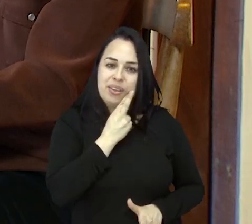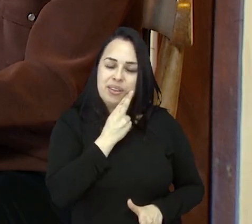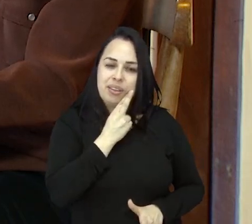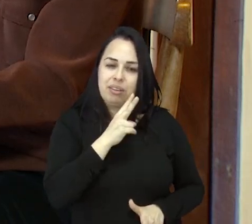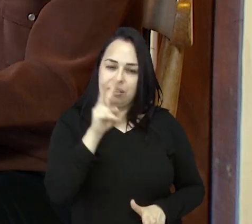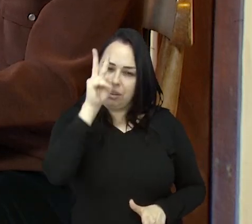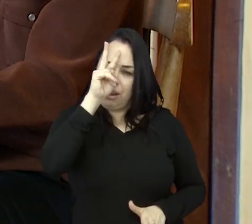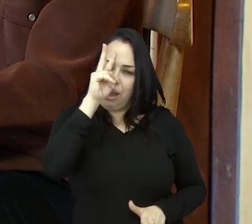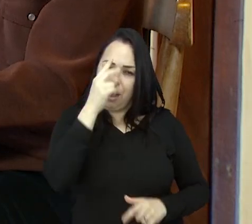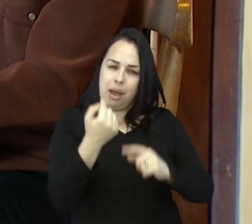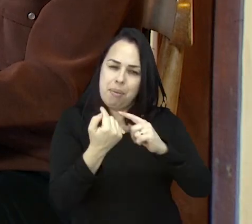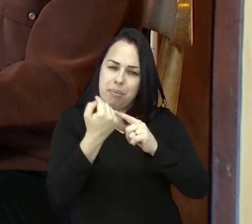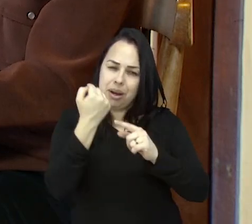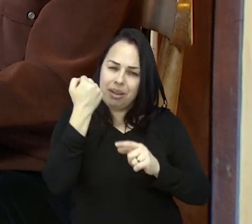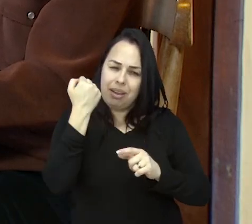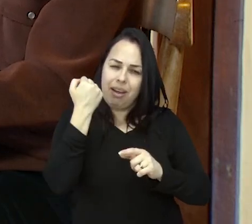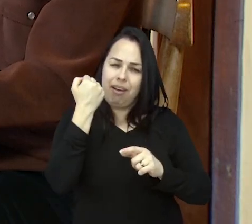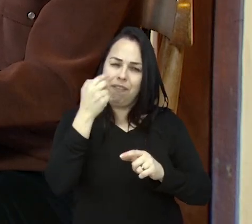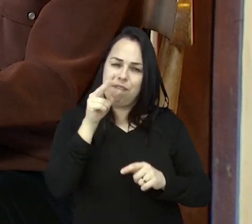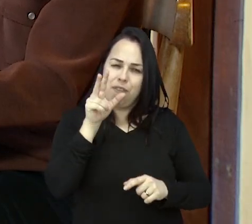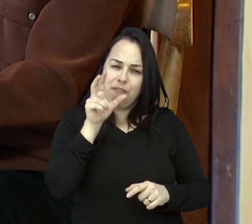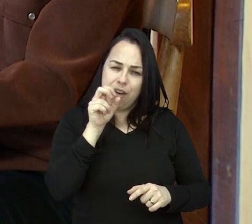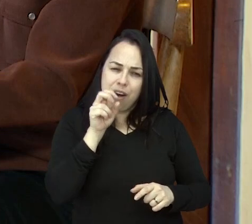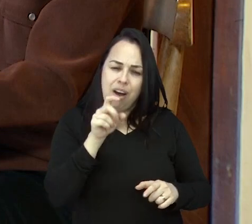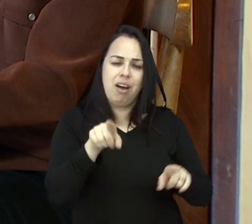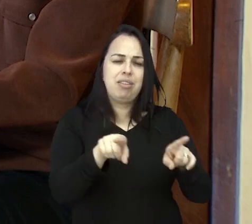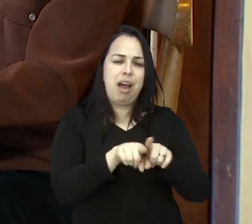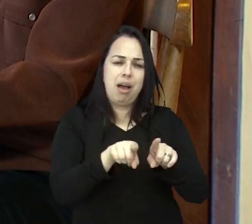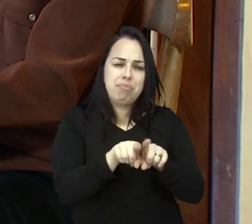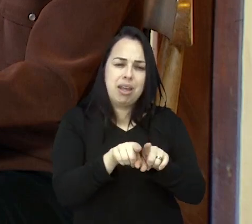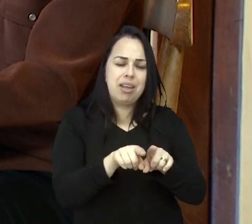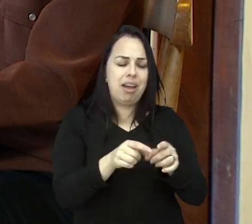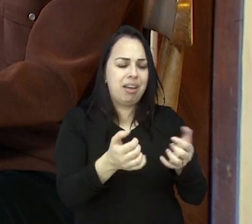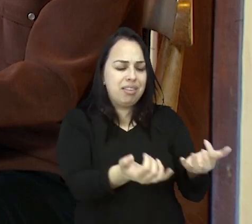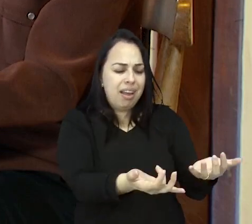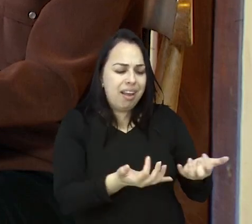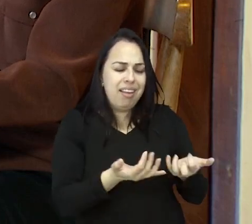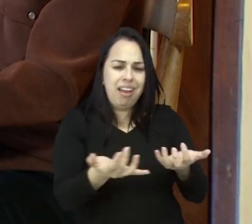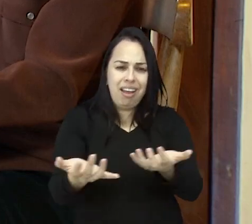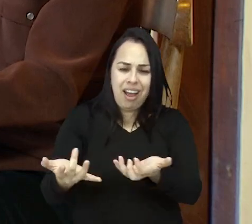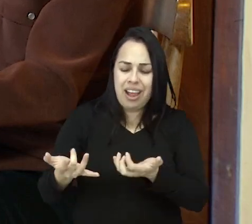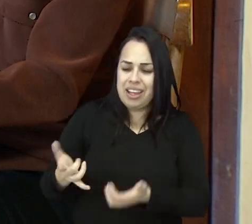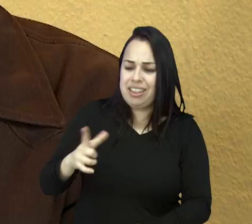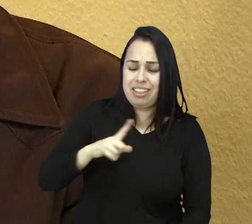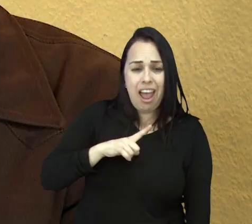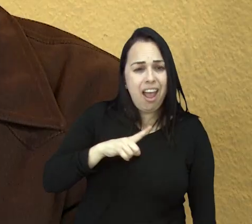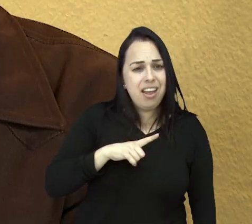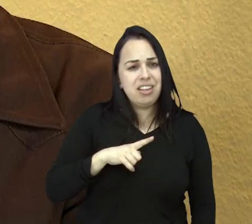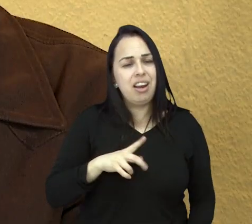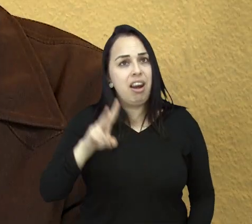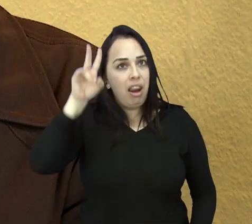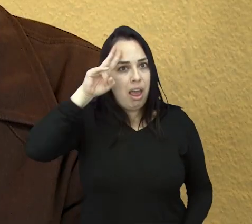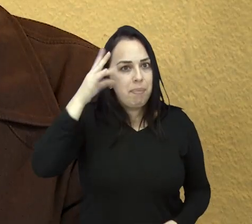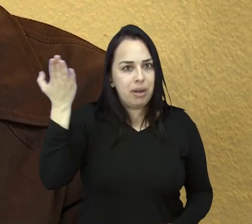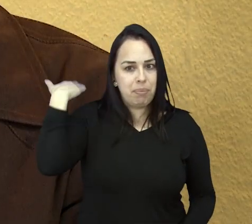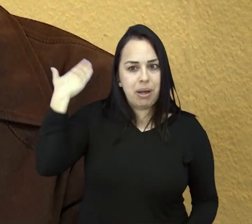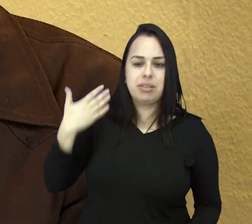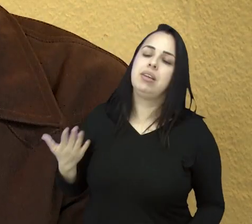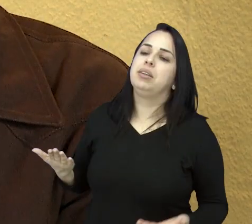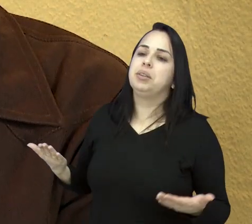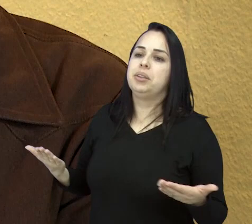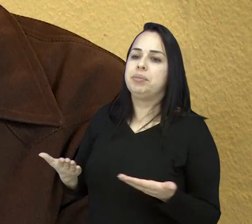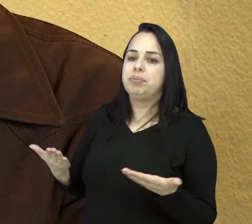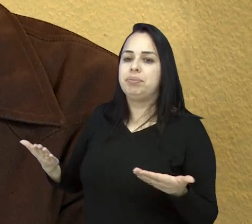então, né? Estar numa horta, onde tem um canteiro, plantas, tudo isso te remete à infância, né? Com certeza. E hoje, assim, o que